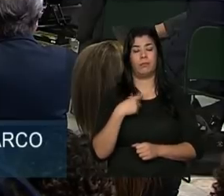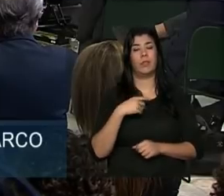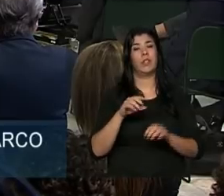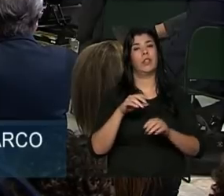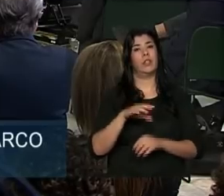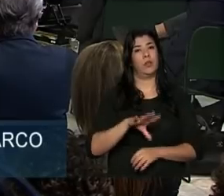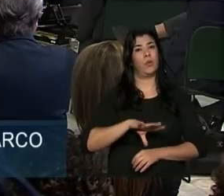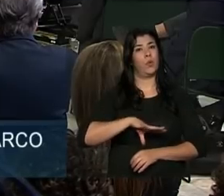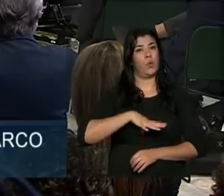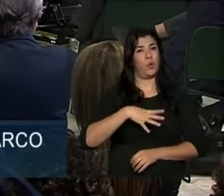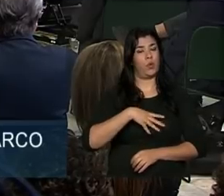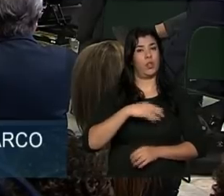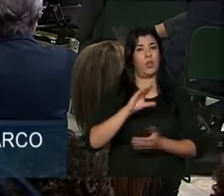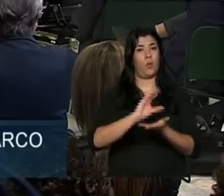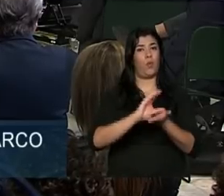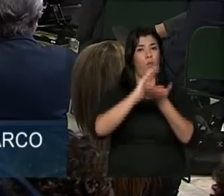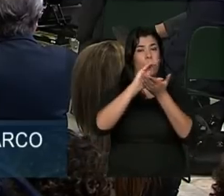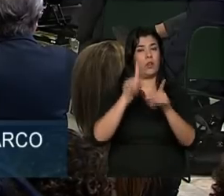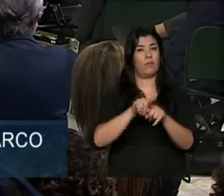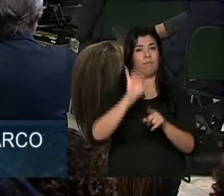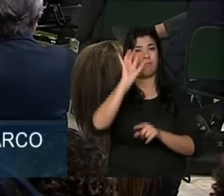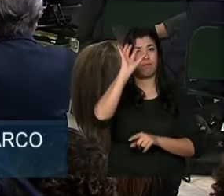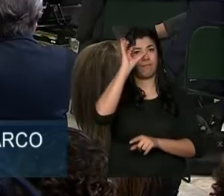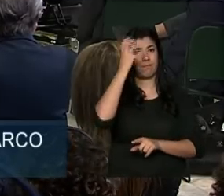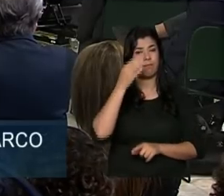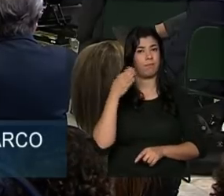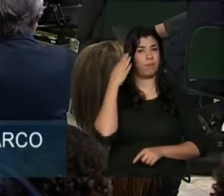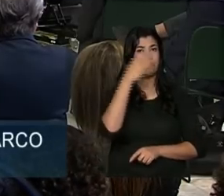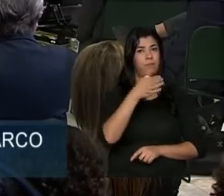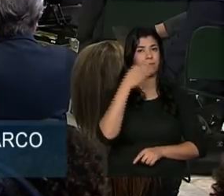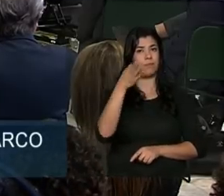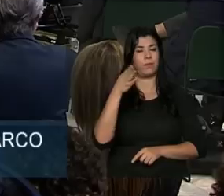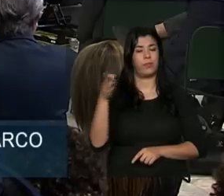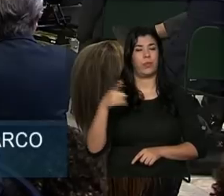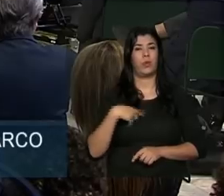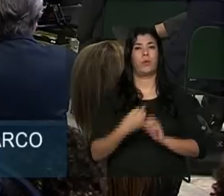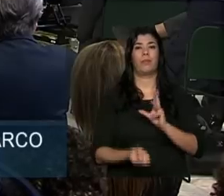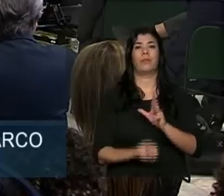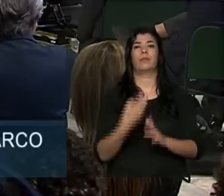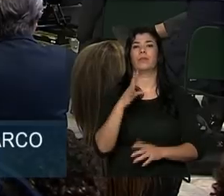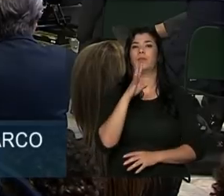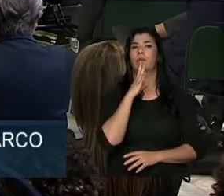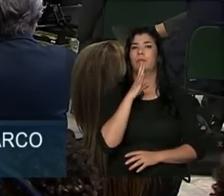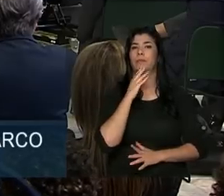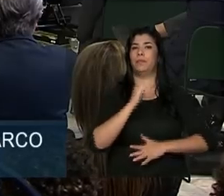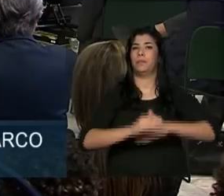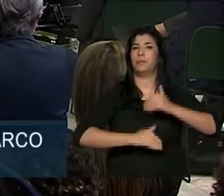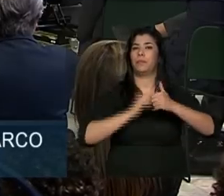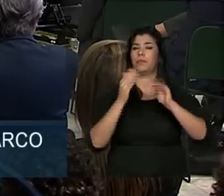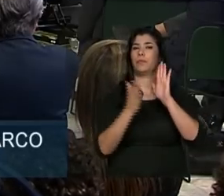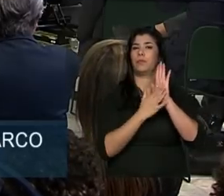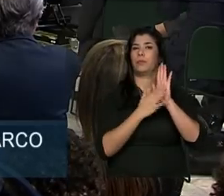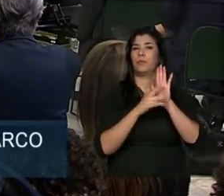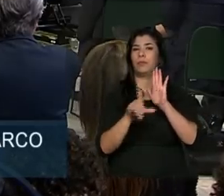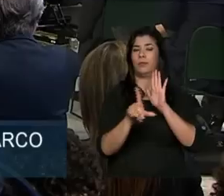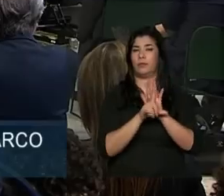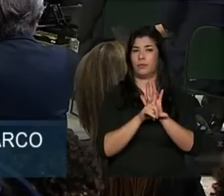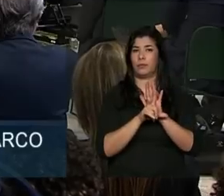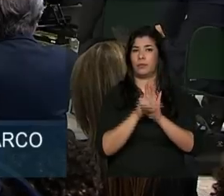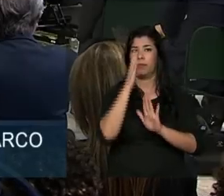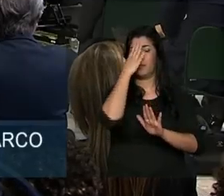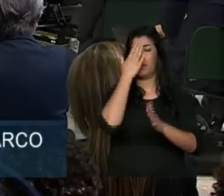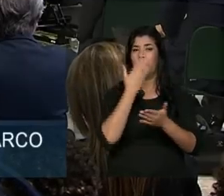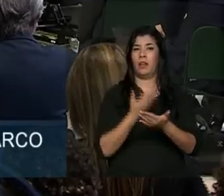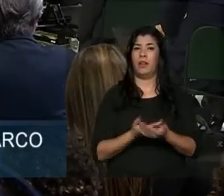tiveram de tomar a decisão e poder enfrentar e gerar o conhecimento para a gente poder avançar na proposta da lei. Acho que a gente está